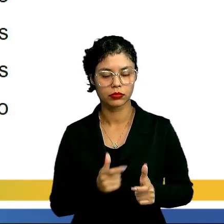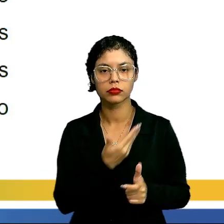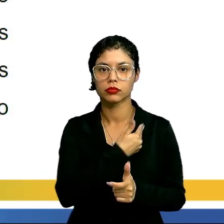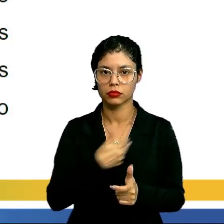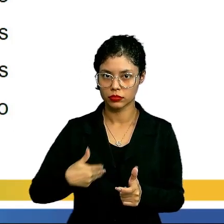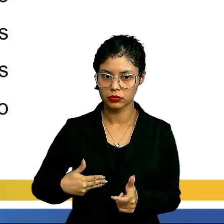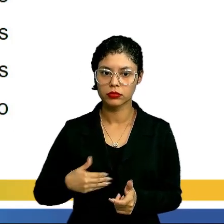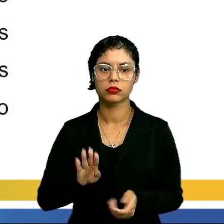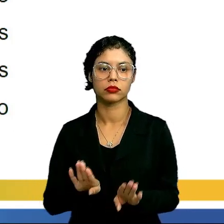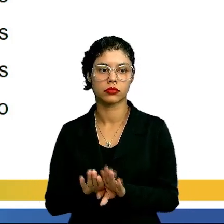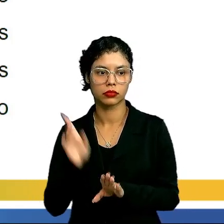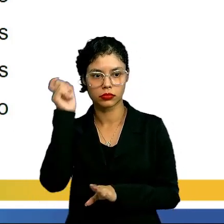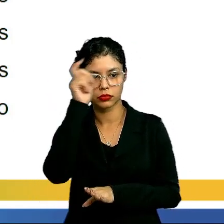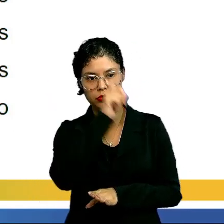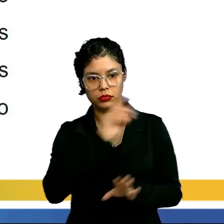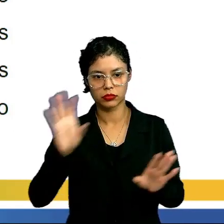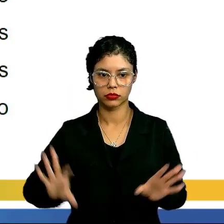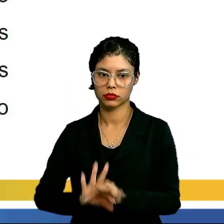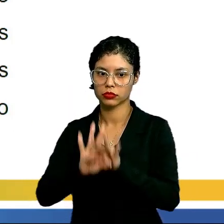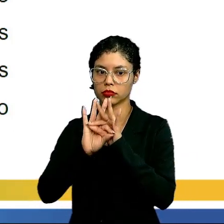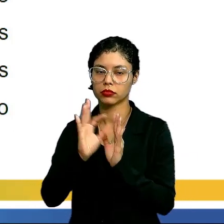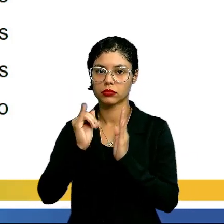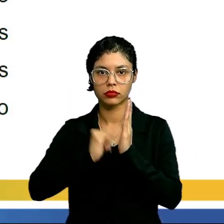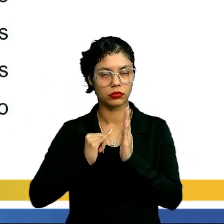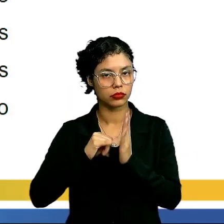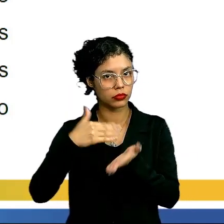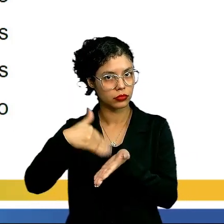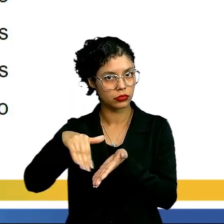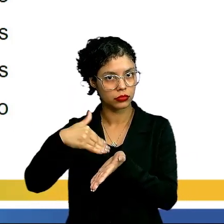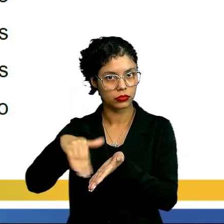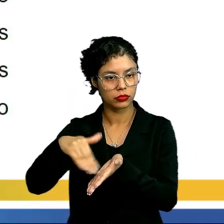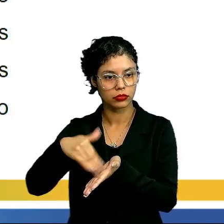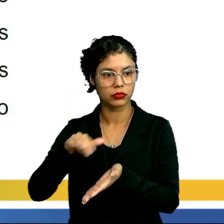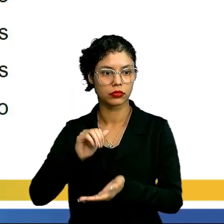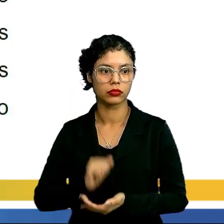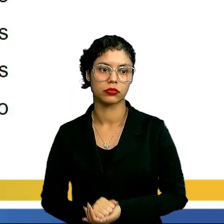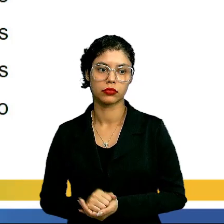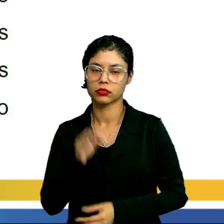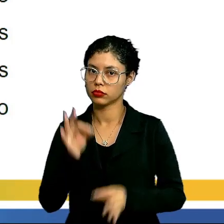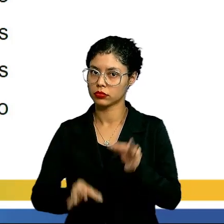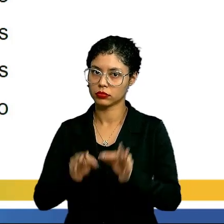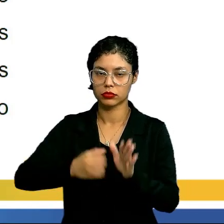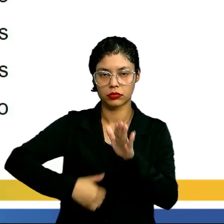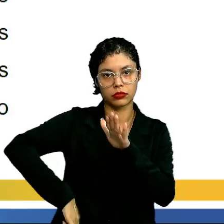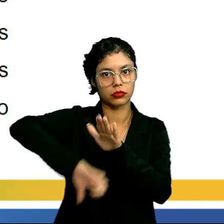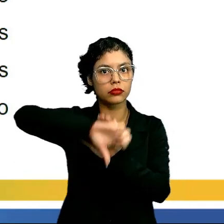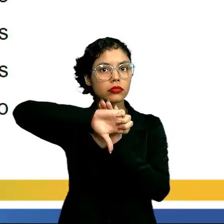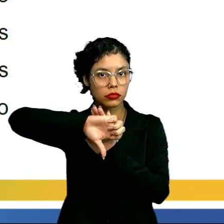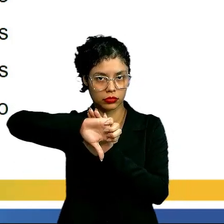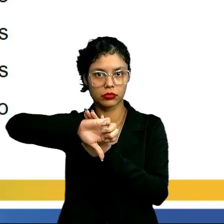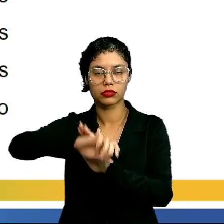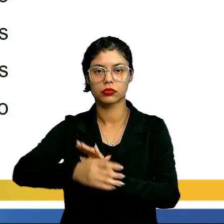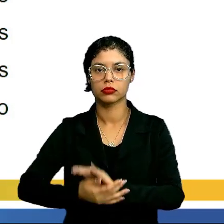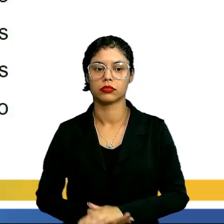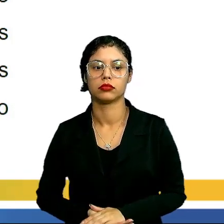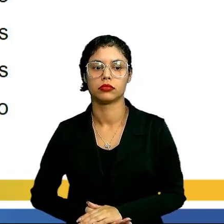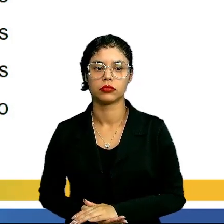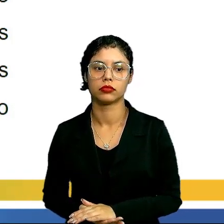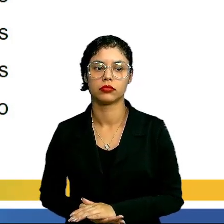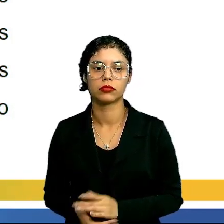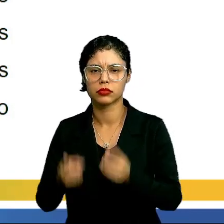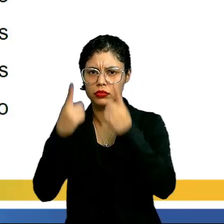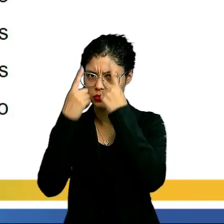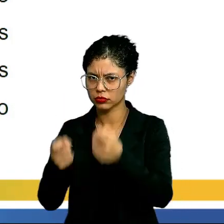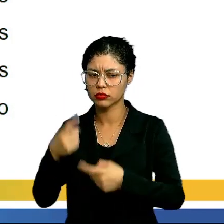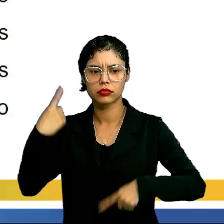público, as dificuldades relacionadas à reforma de instituições de administração da justiça